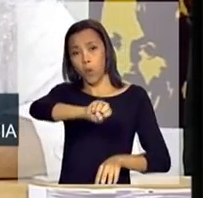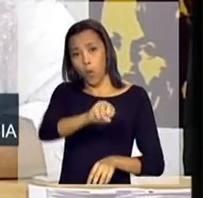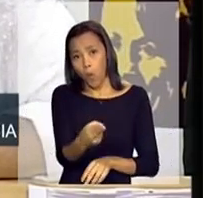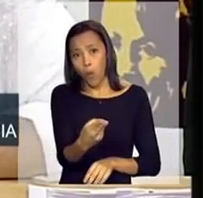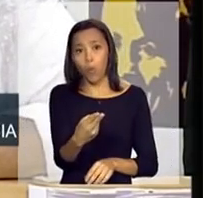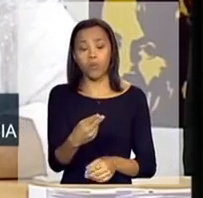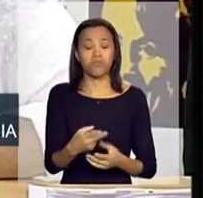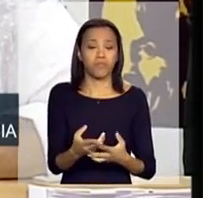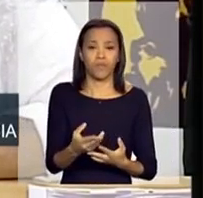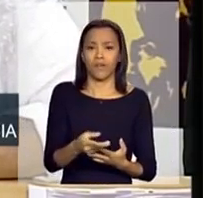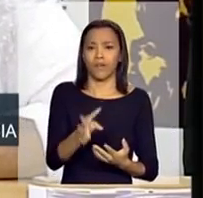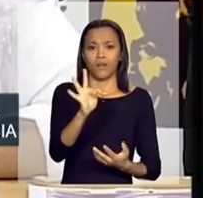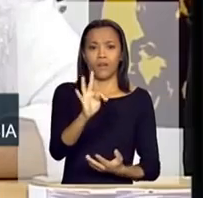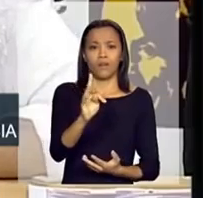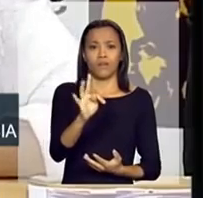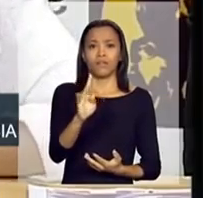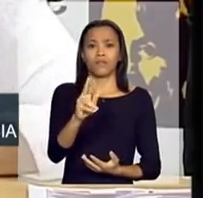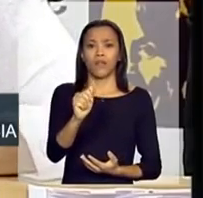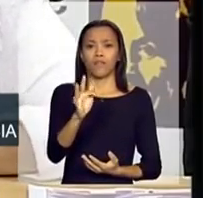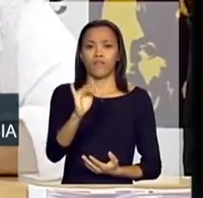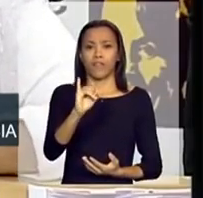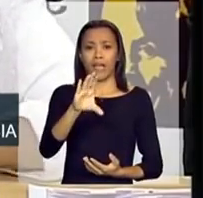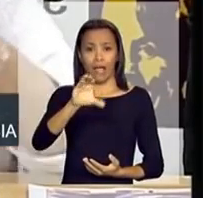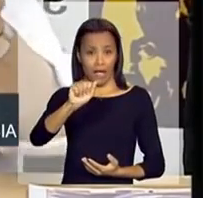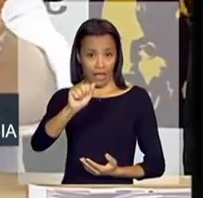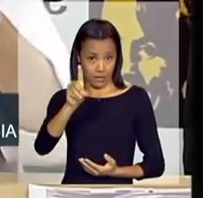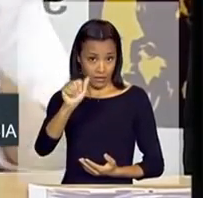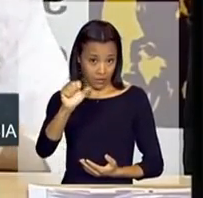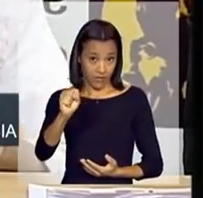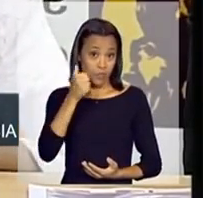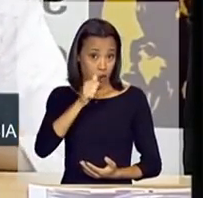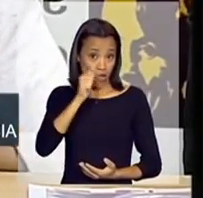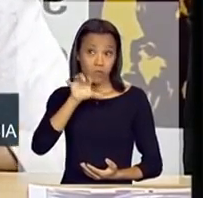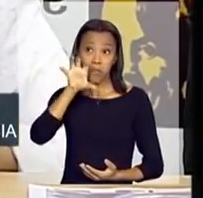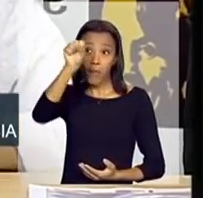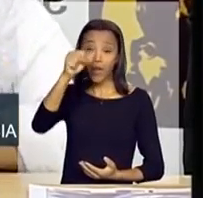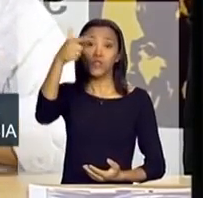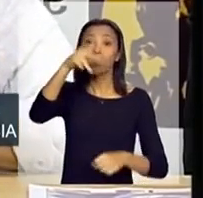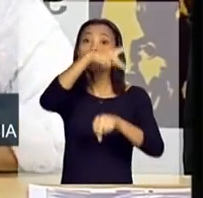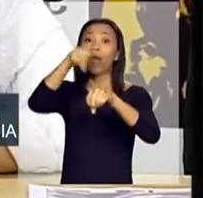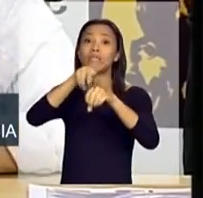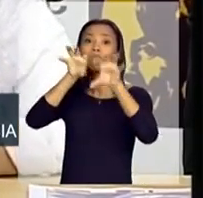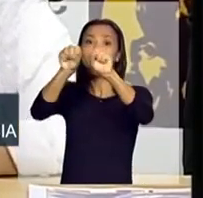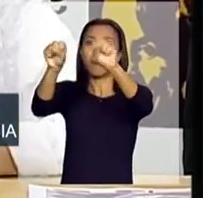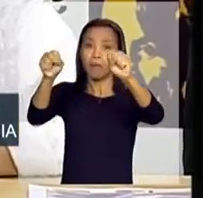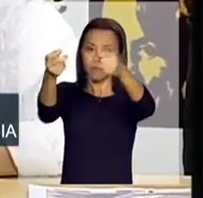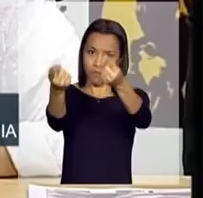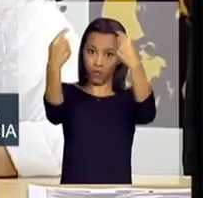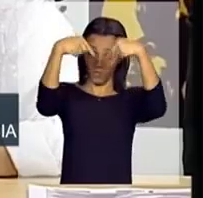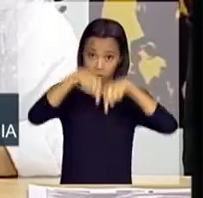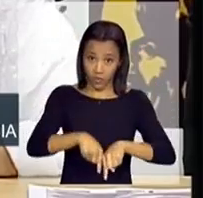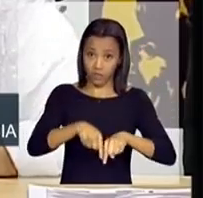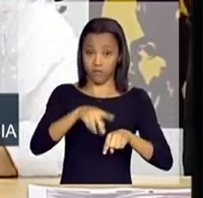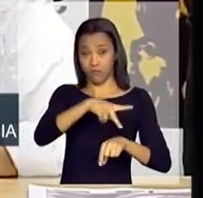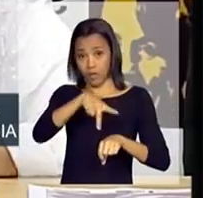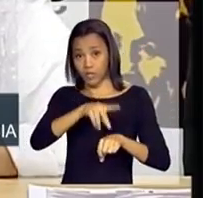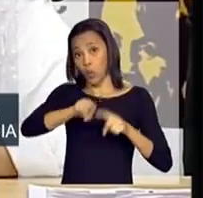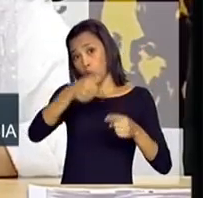de tráfico, mulheres traficadas de outros países para cá, vítimas do tráfico